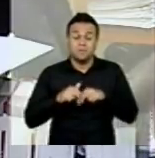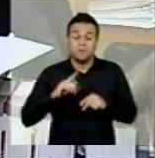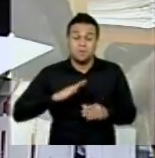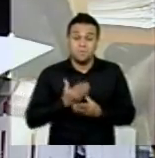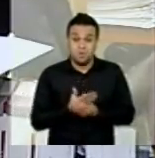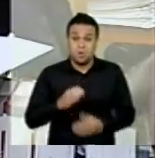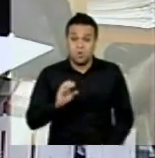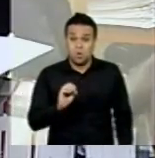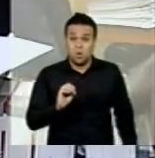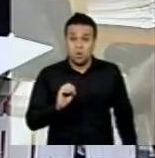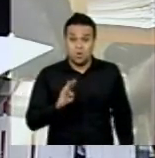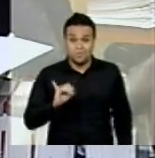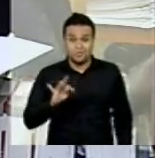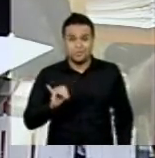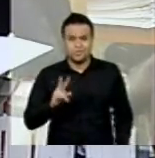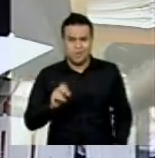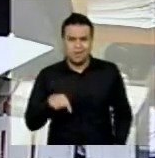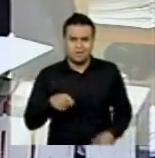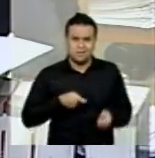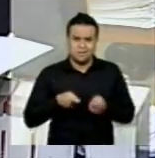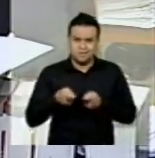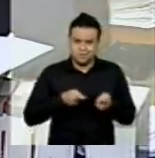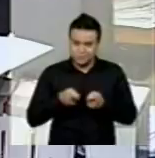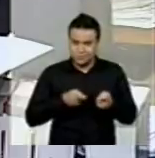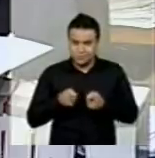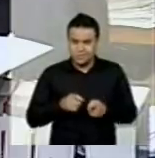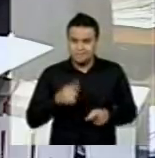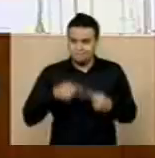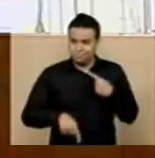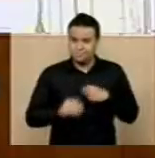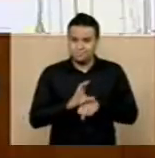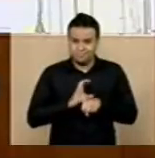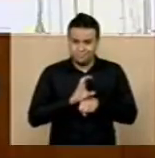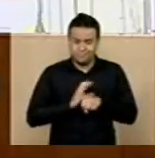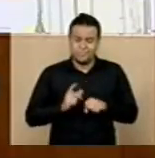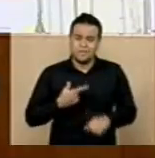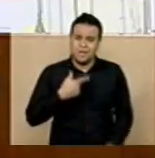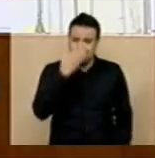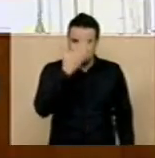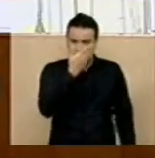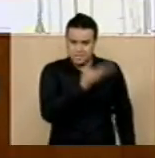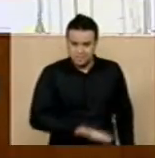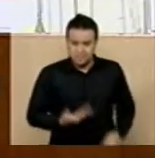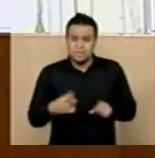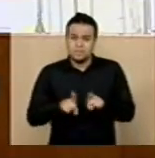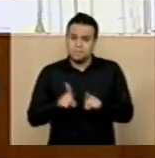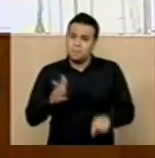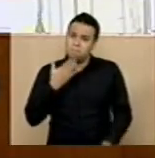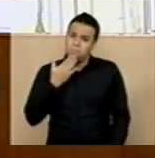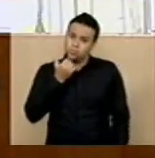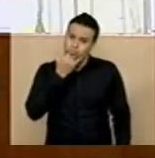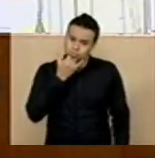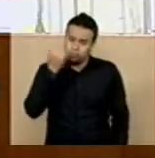processo objetivo de controle concentrado de constitucionalidade. Agradeço a Vossa Excelência. Também peço vênia ao